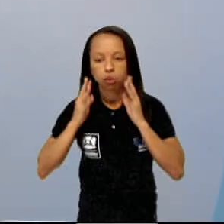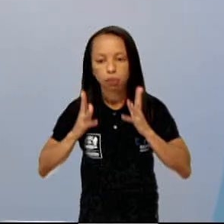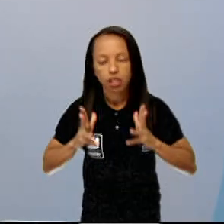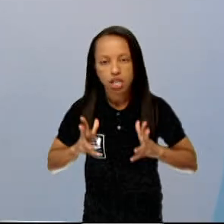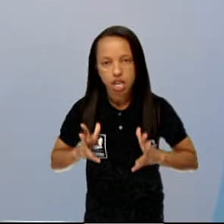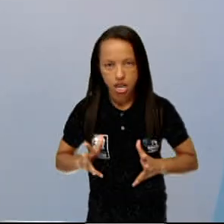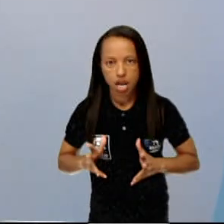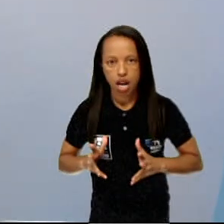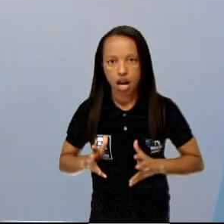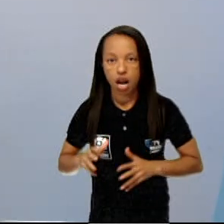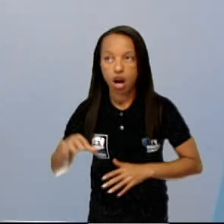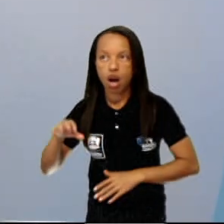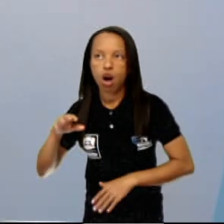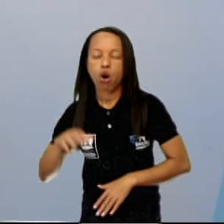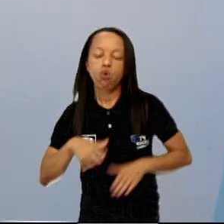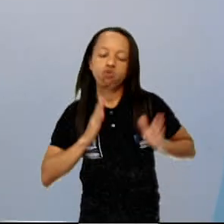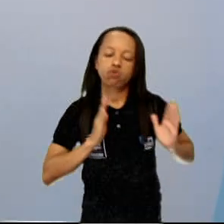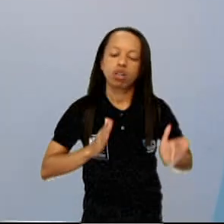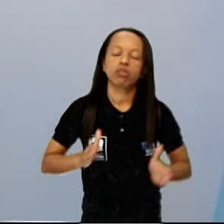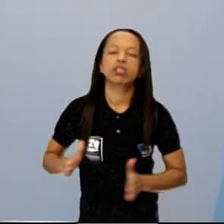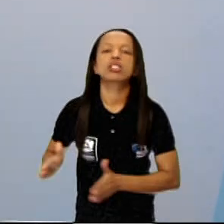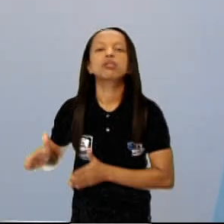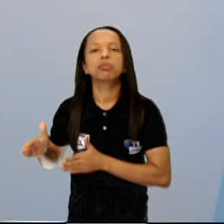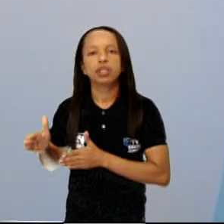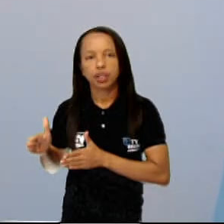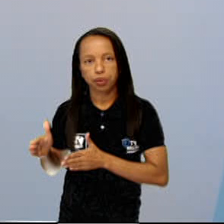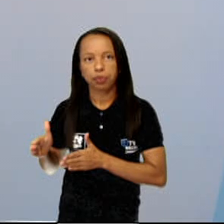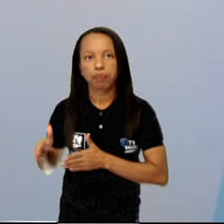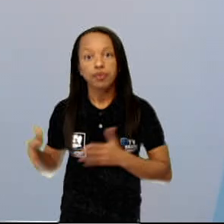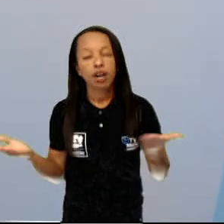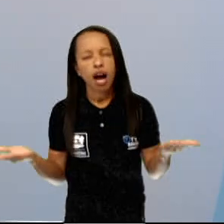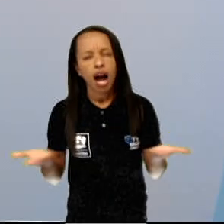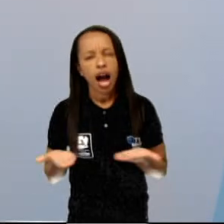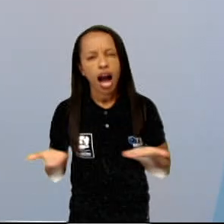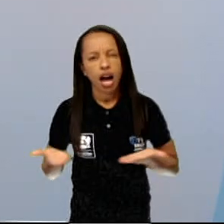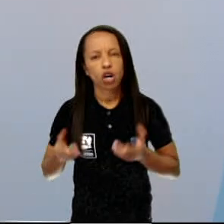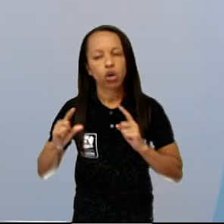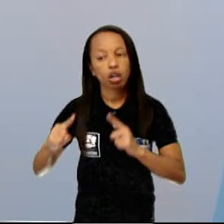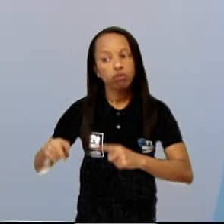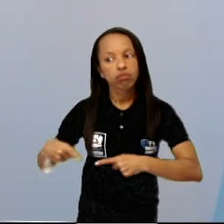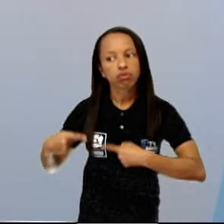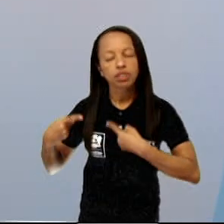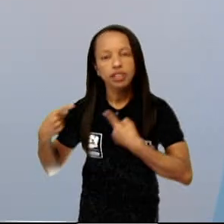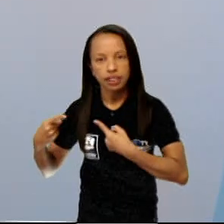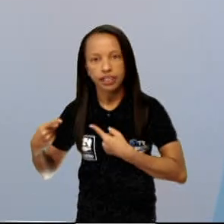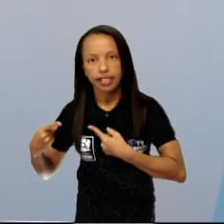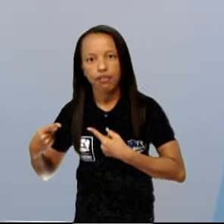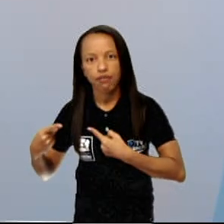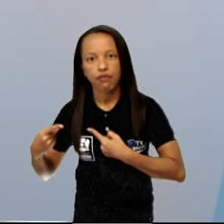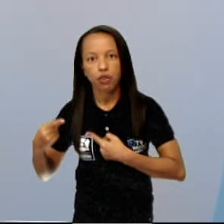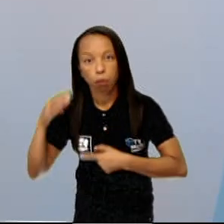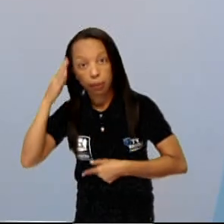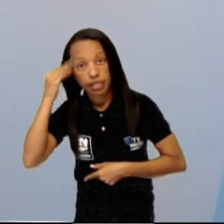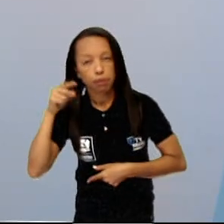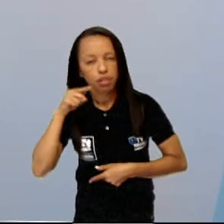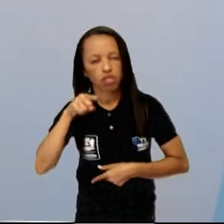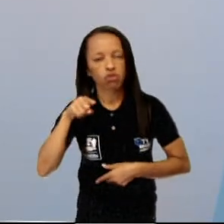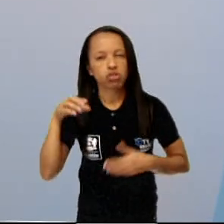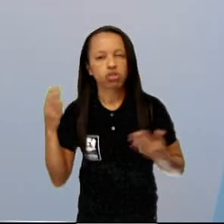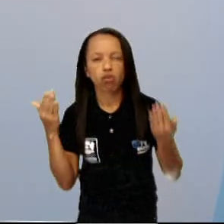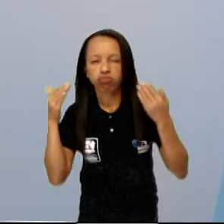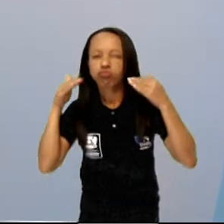vocês aqui um desafio para saber se vocês prestaram atenção na aula, se vocês estão entendendo tudo que a gente está vendo, beleza? Segue o